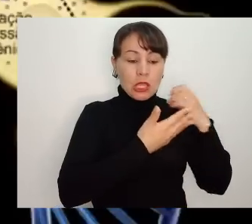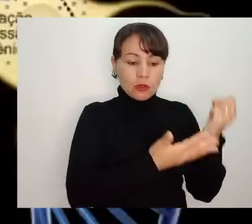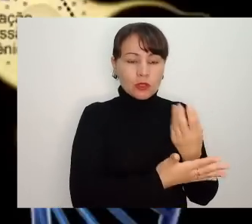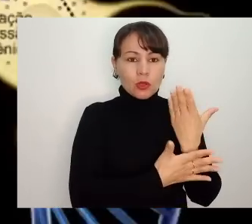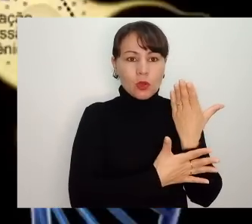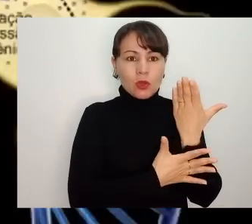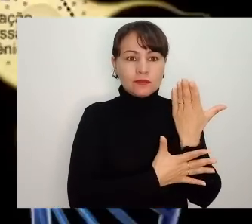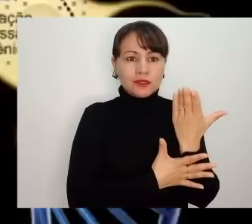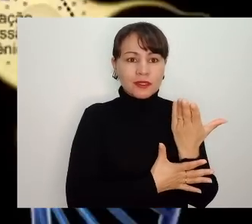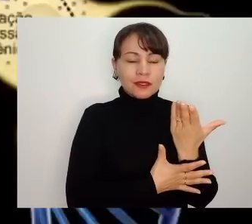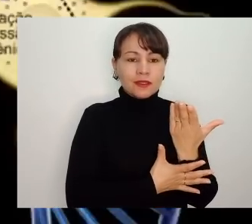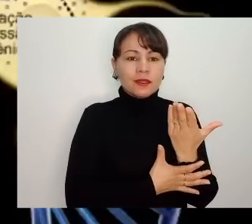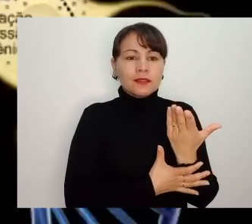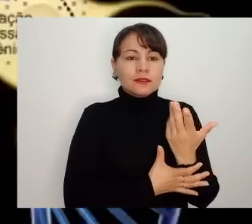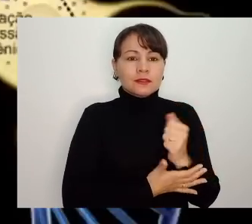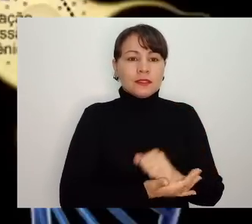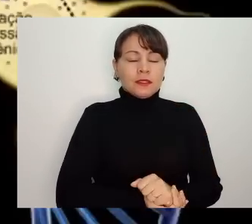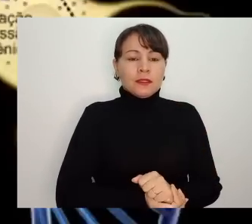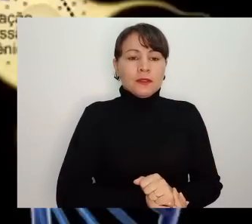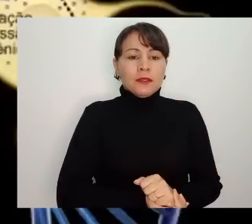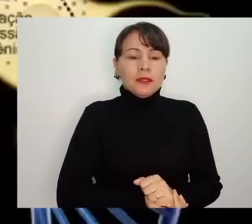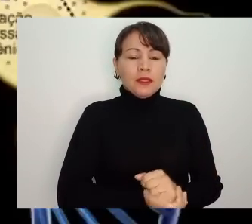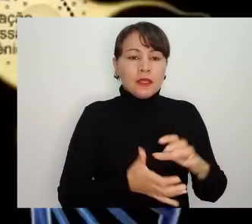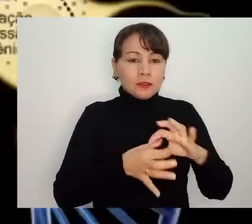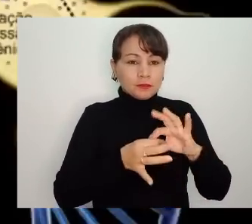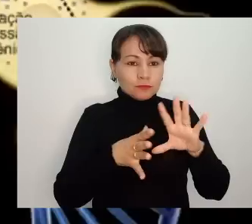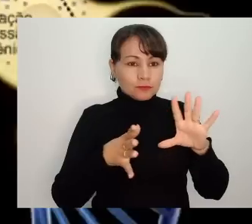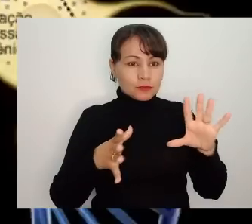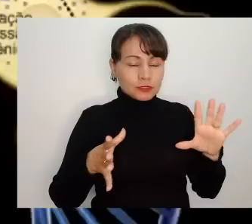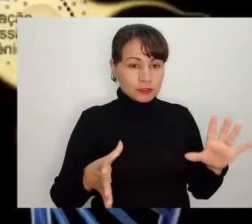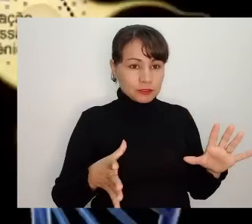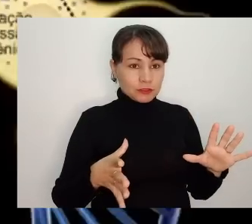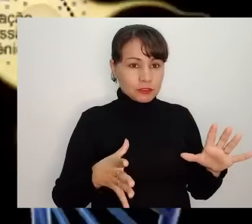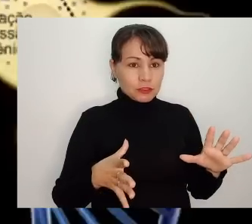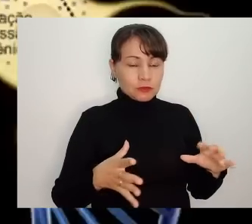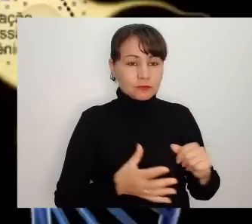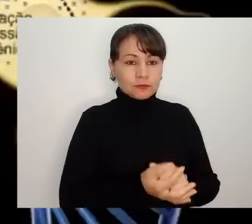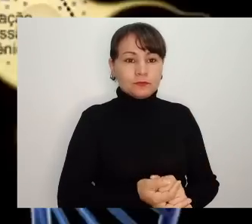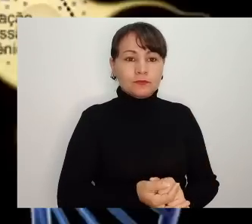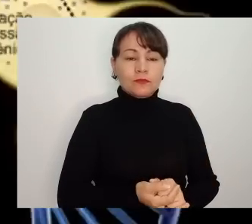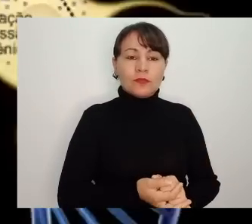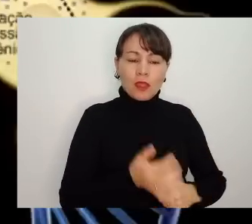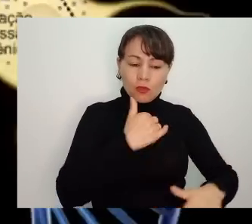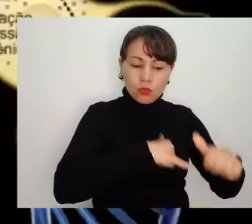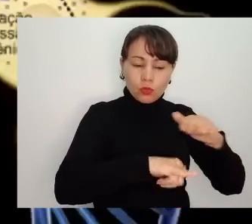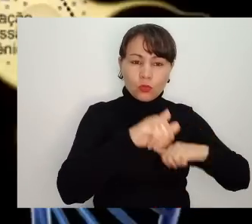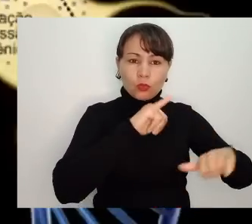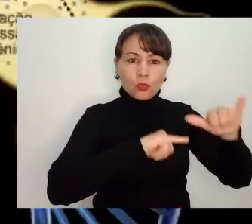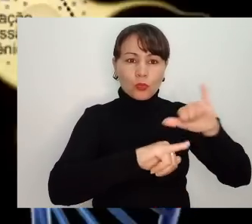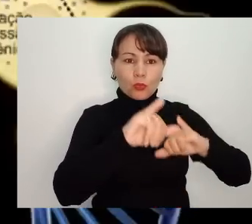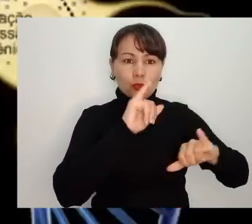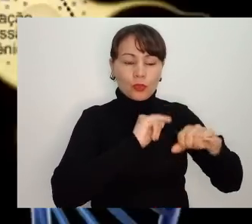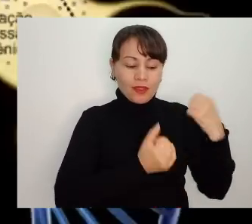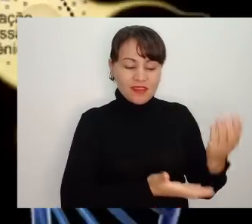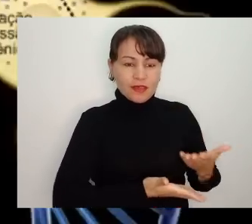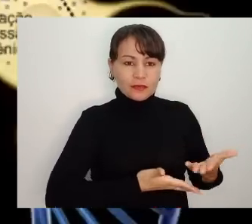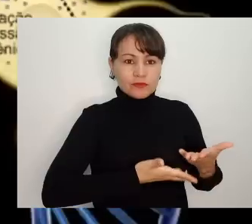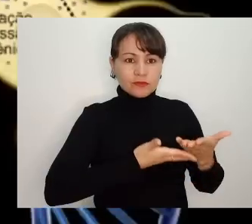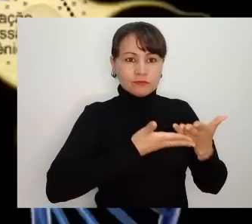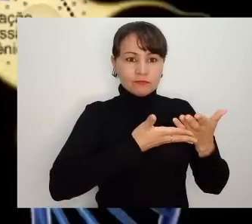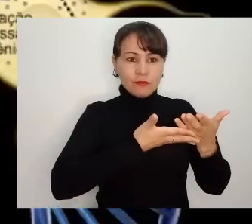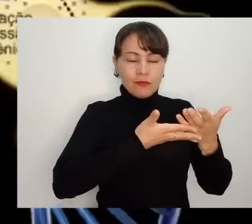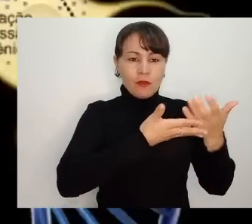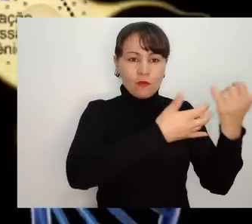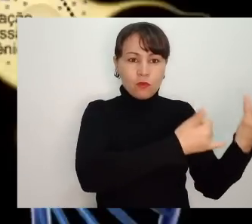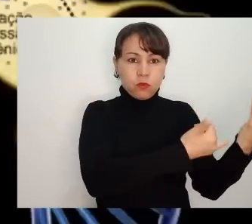Então, quando acontece essa liberação de substância química e ativa